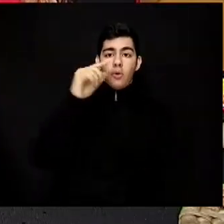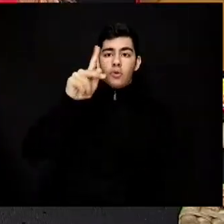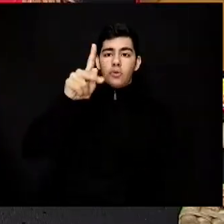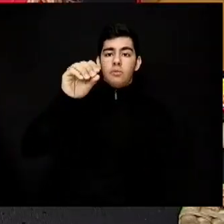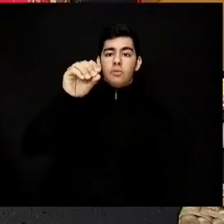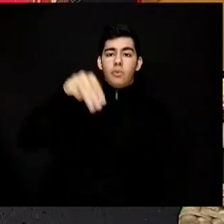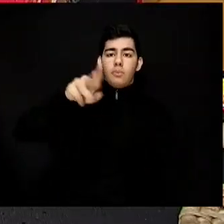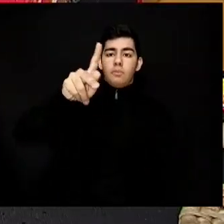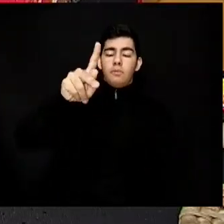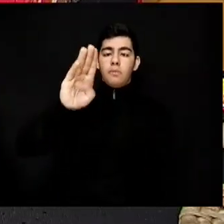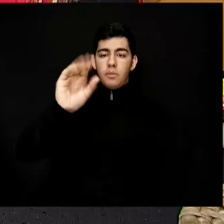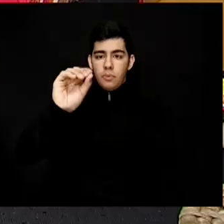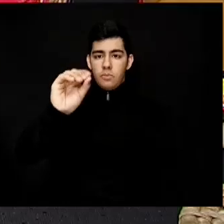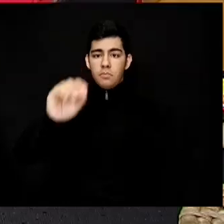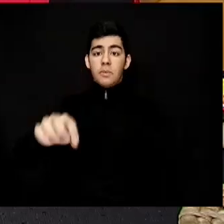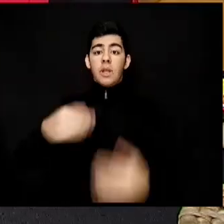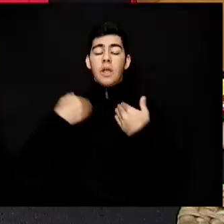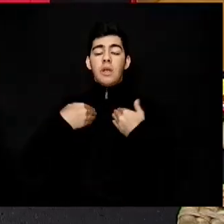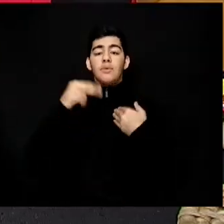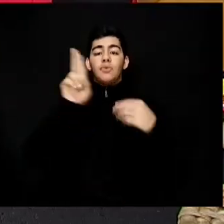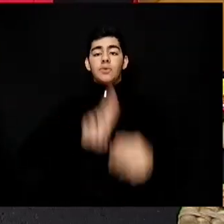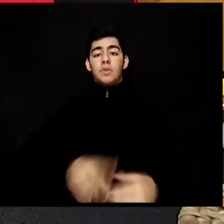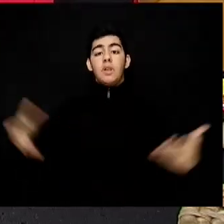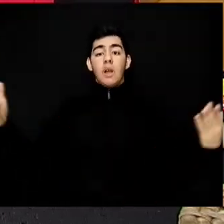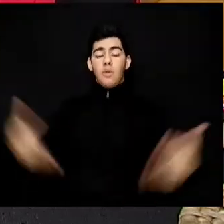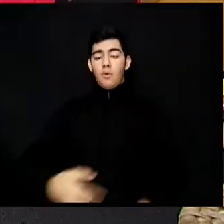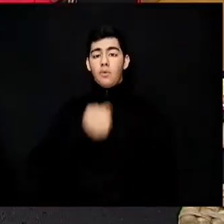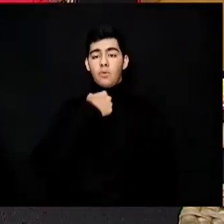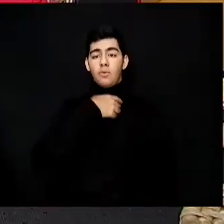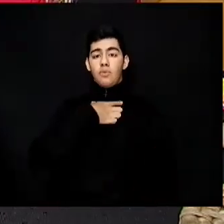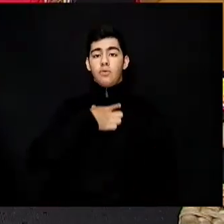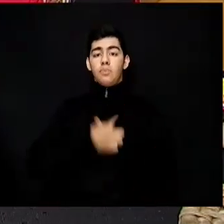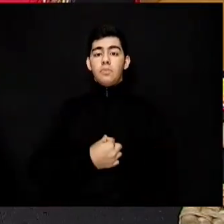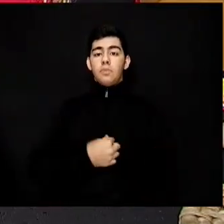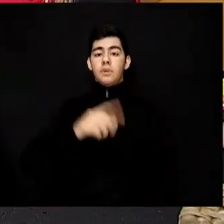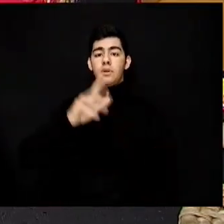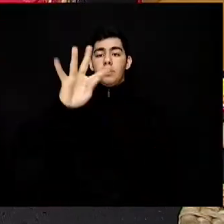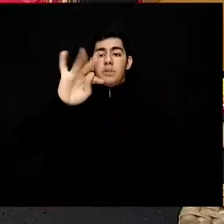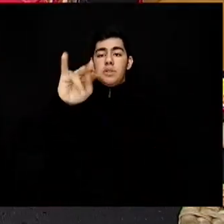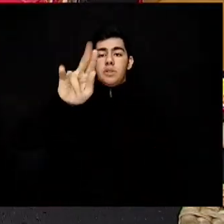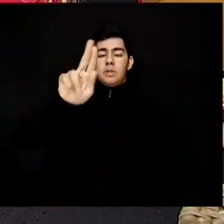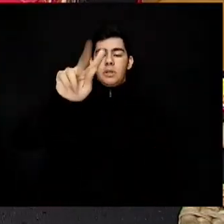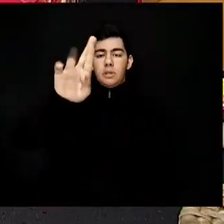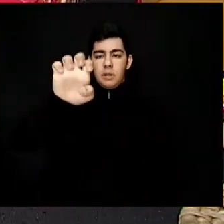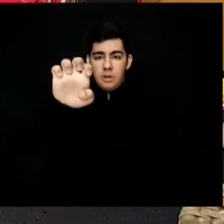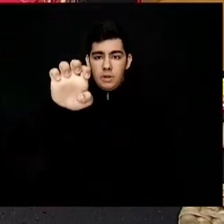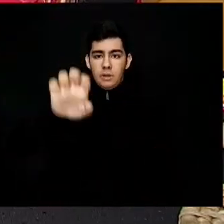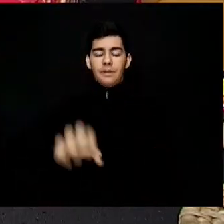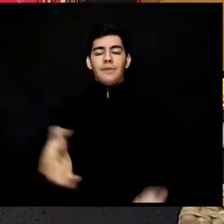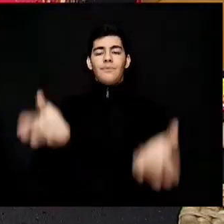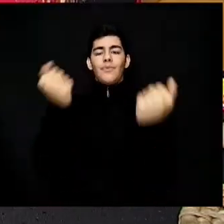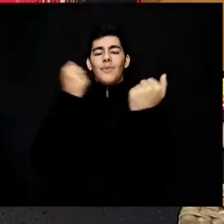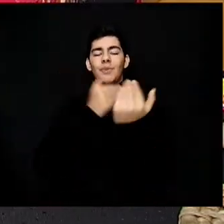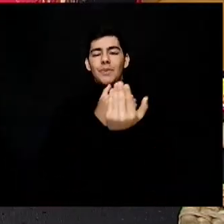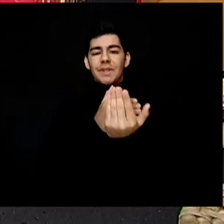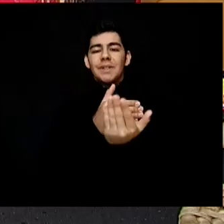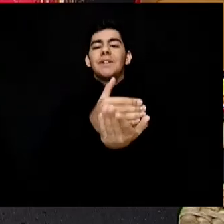tigre. E aí nós vamos ver. Então, vamos começar. Eu vou